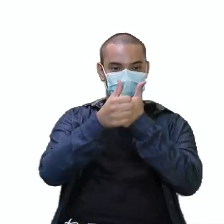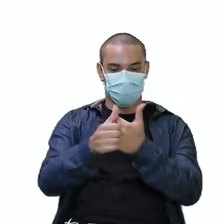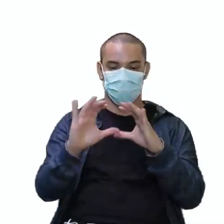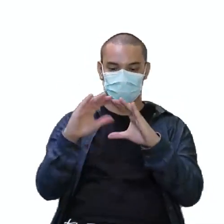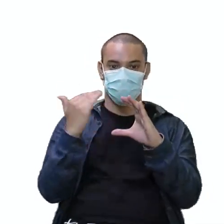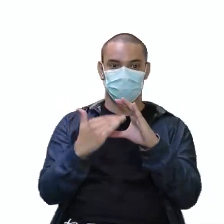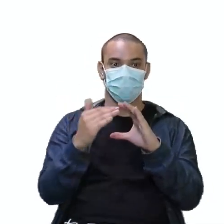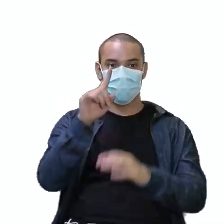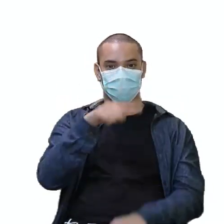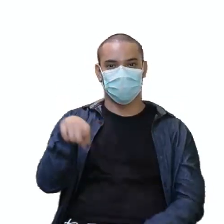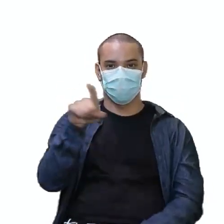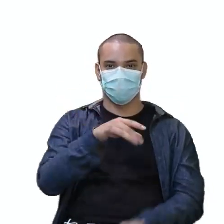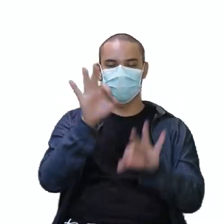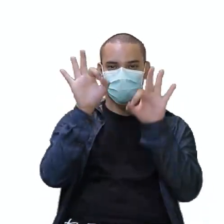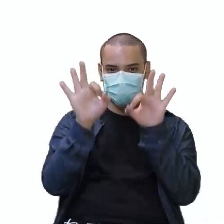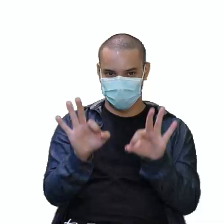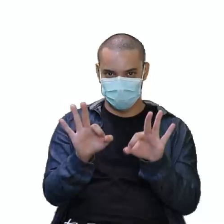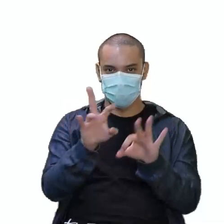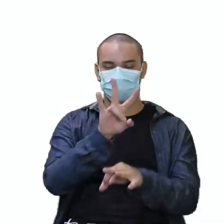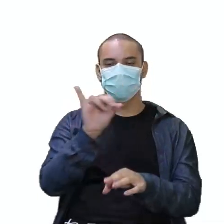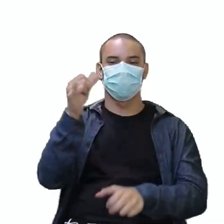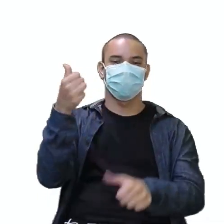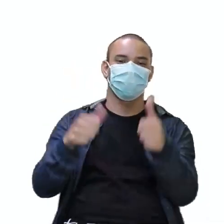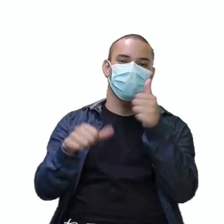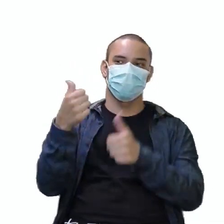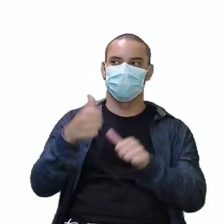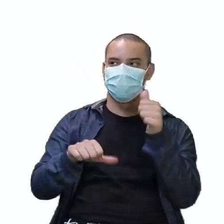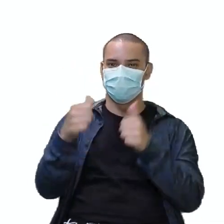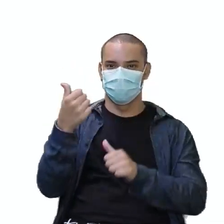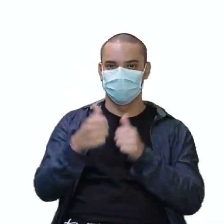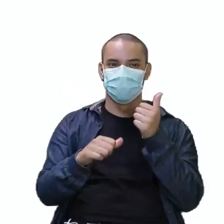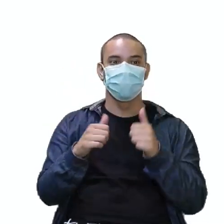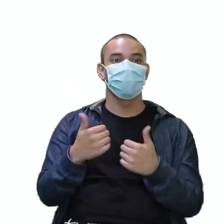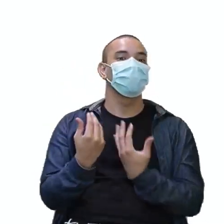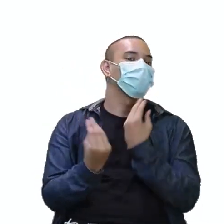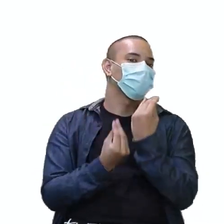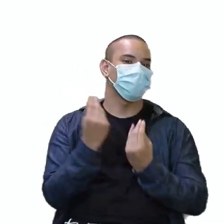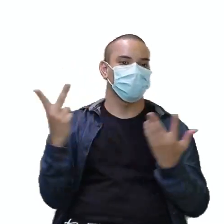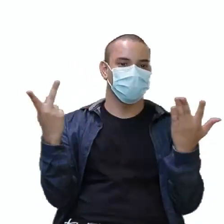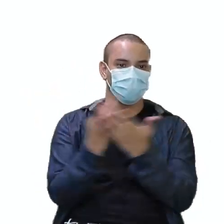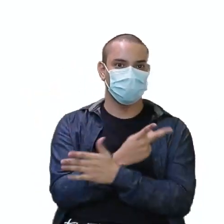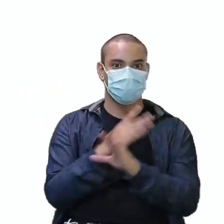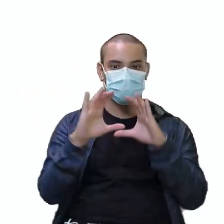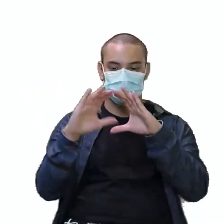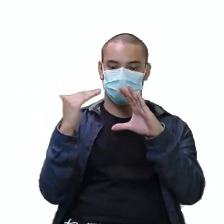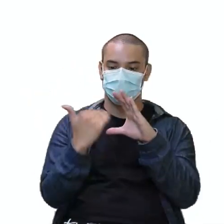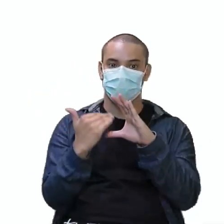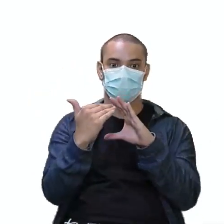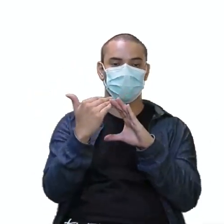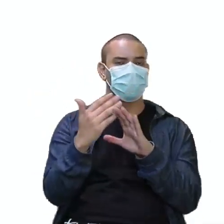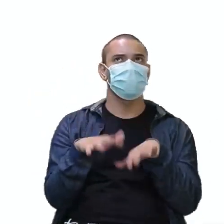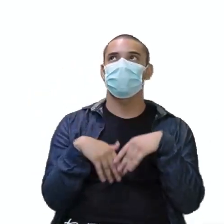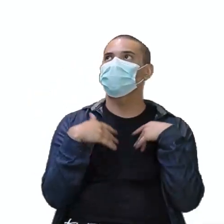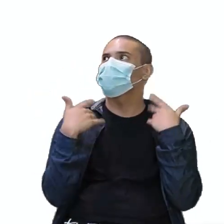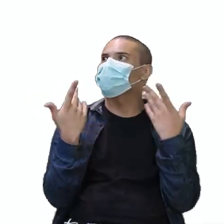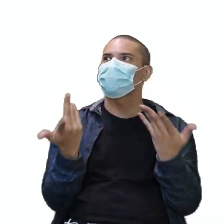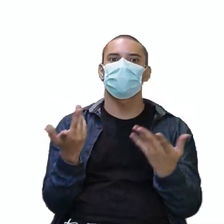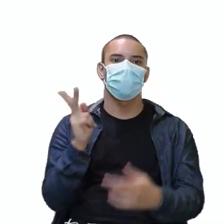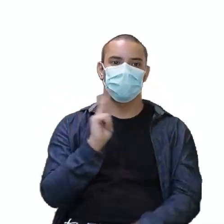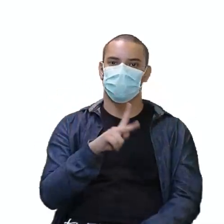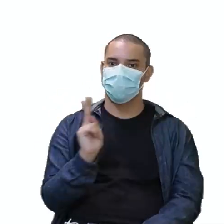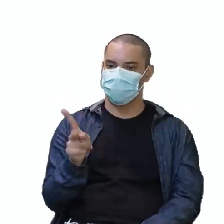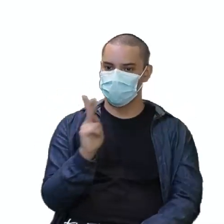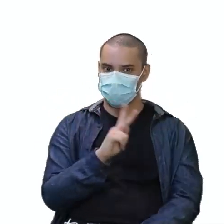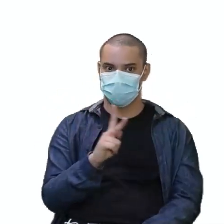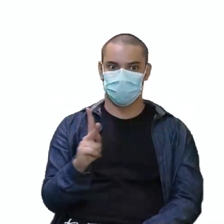alternativa correta. Então, você vai observar e analisar em relação às pirâmides. Quais as pirâmides,